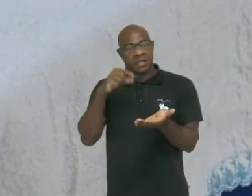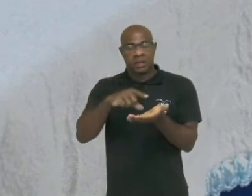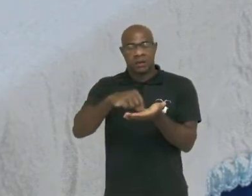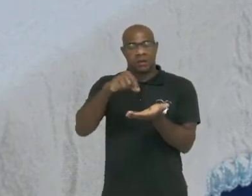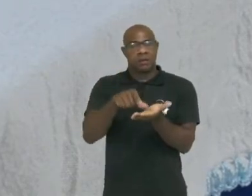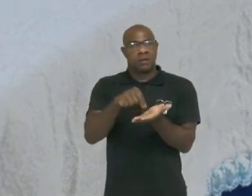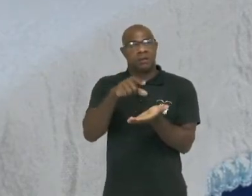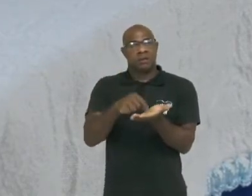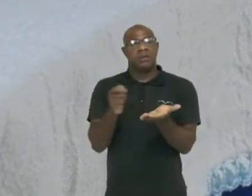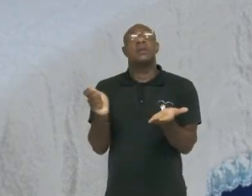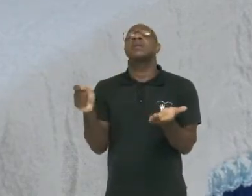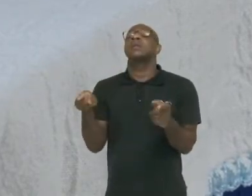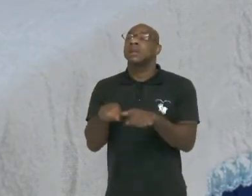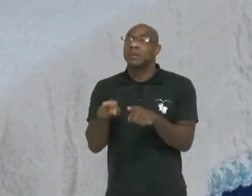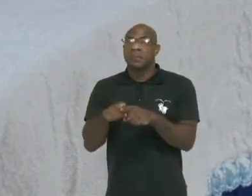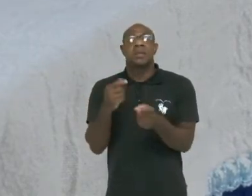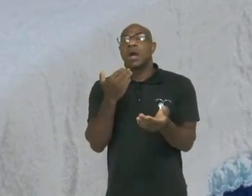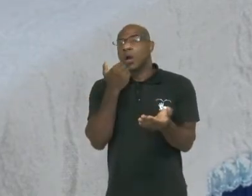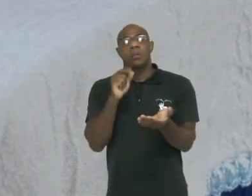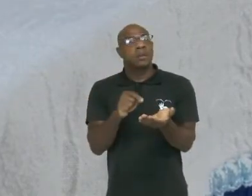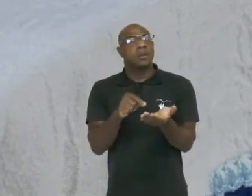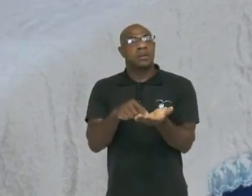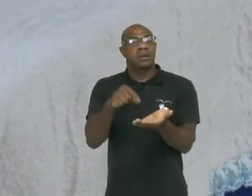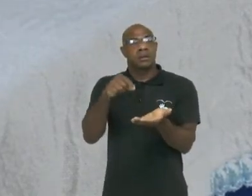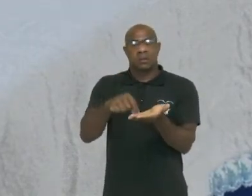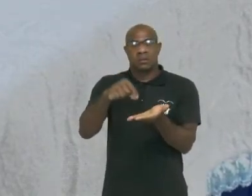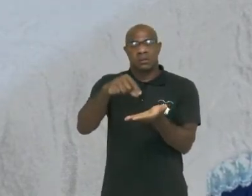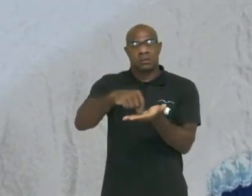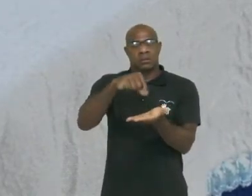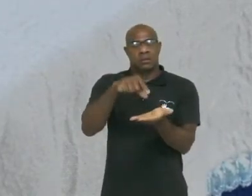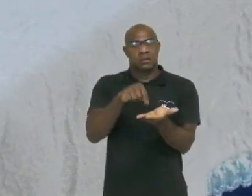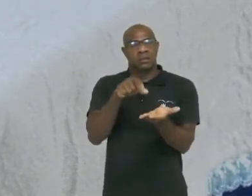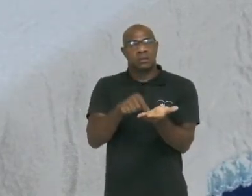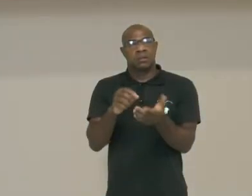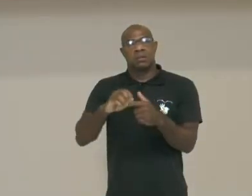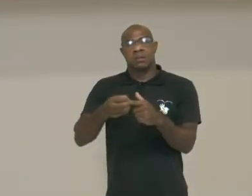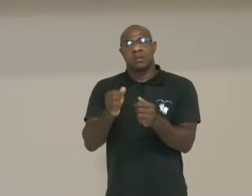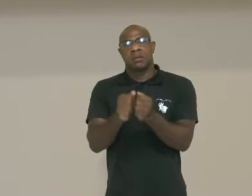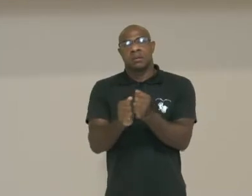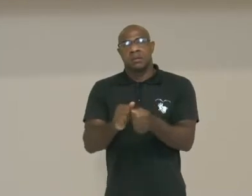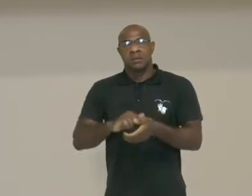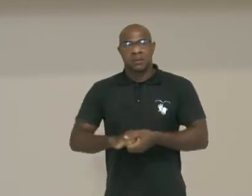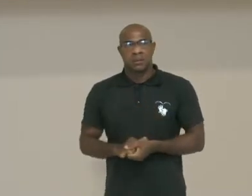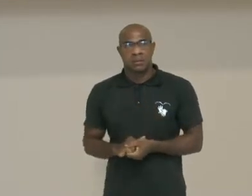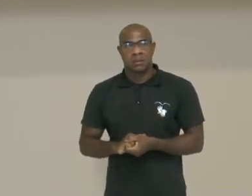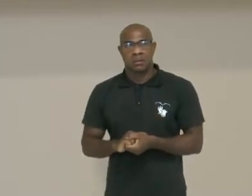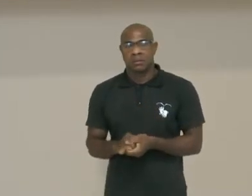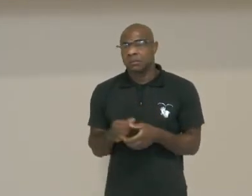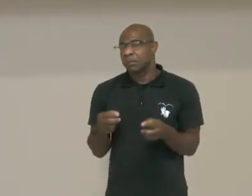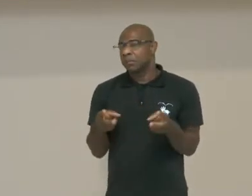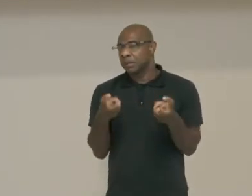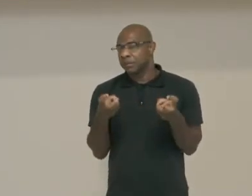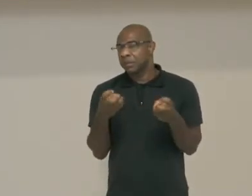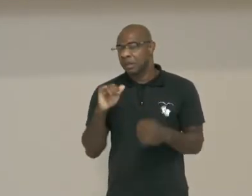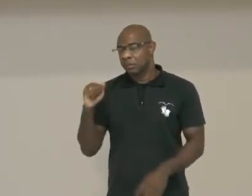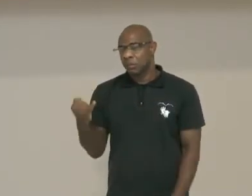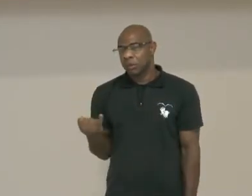né? Ela também vai poder colher ali os grãos. E aí, você percebeu a